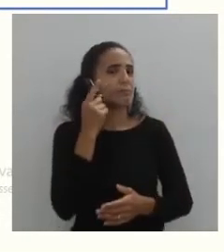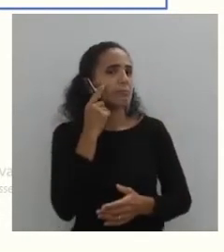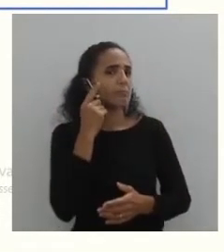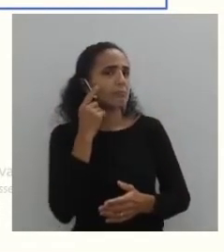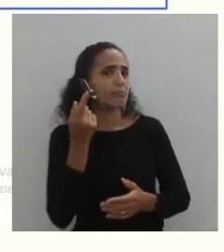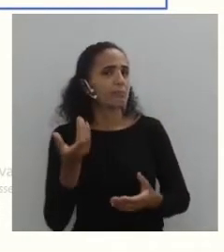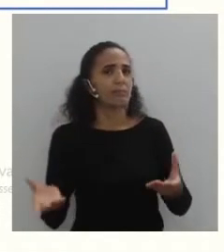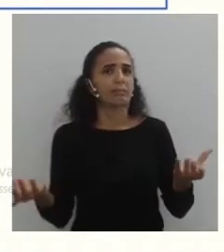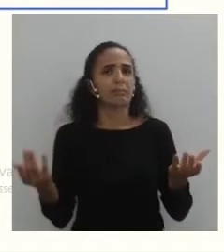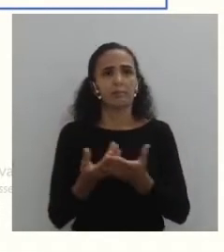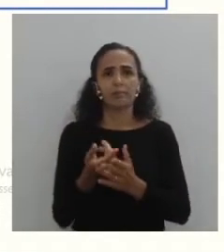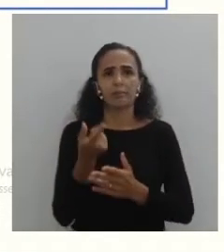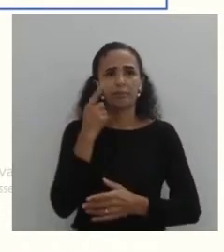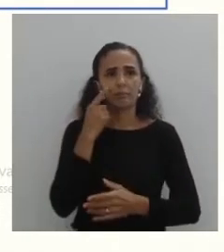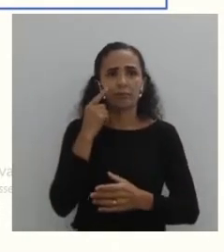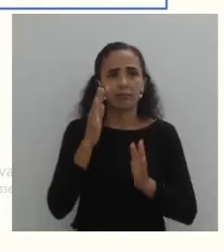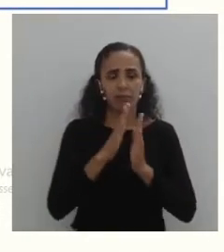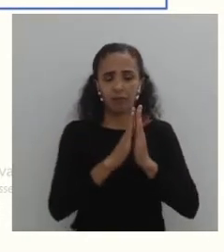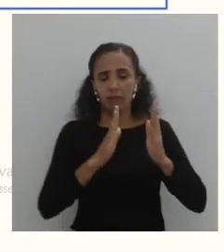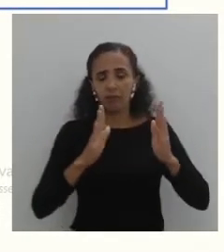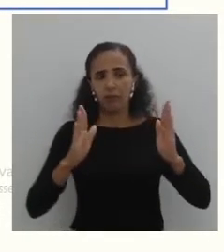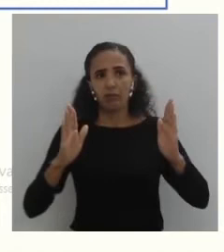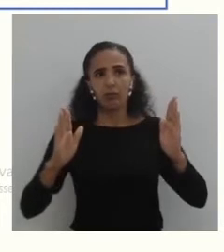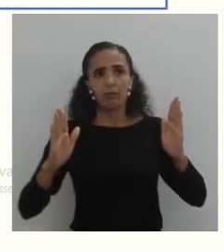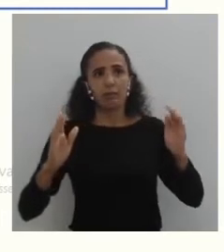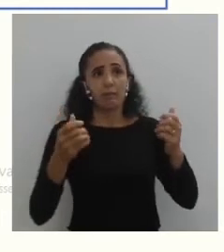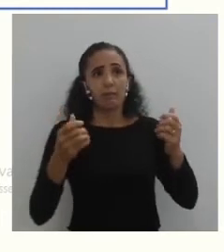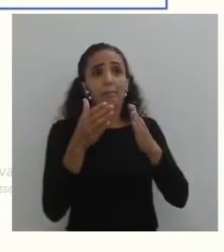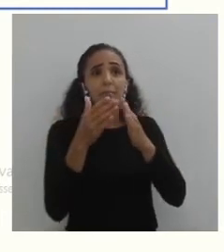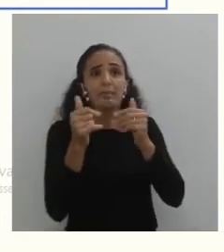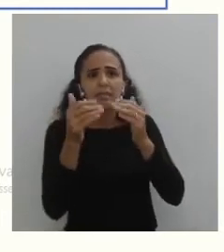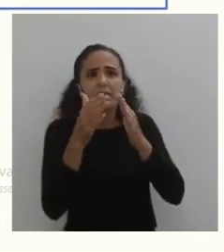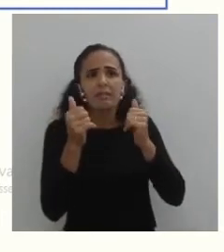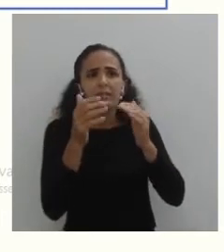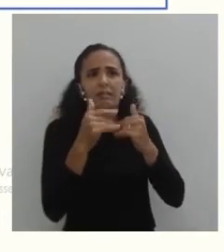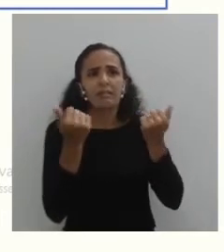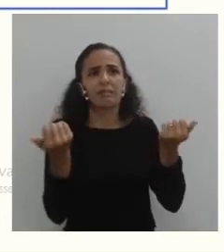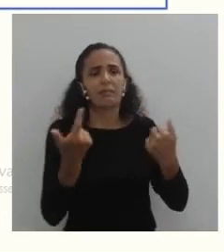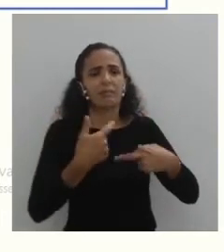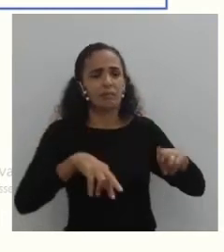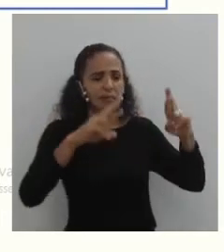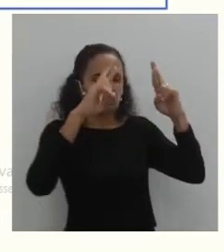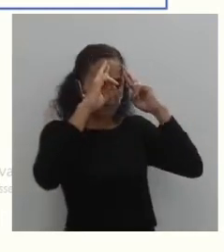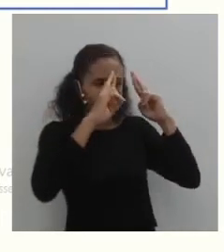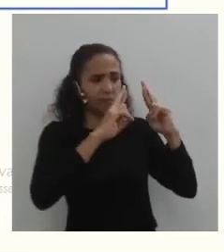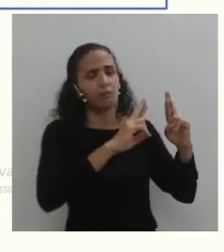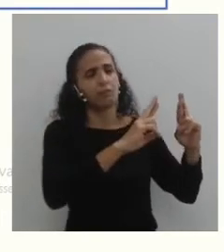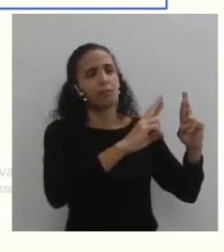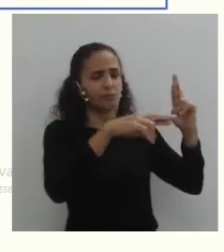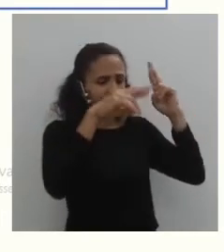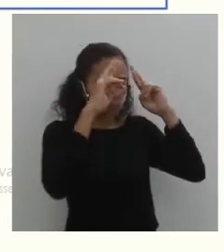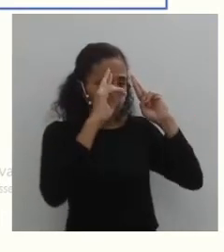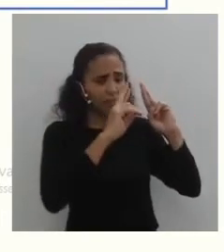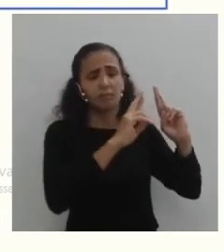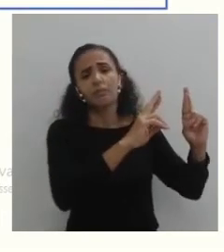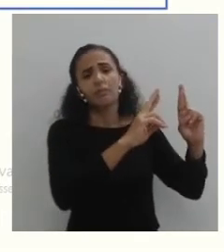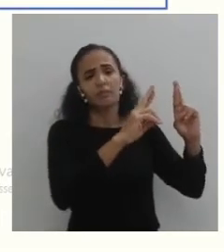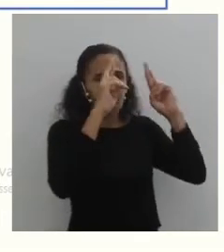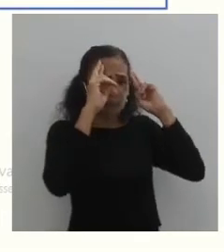só, há uma caminhada, está vendo? Uma caminhada de membros de religiões e matriz africana,